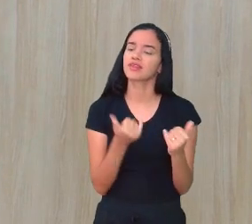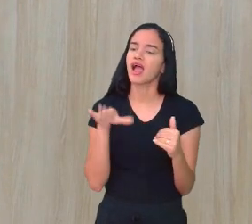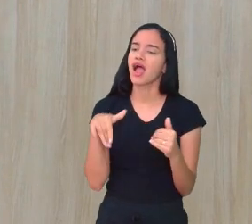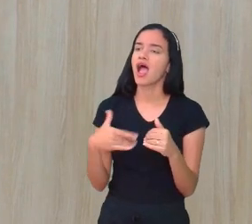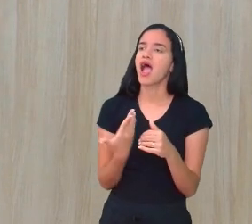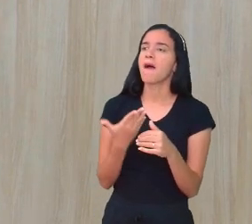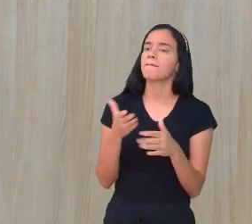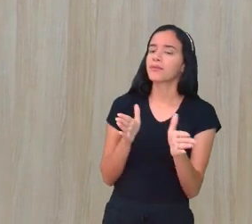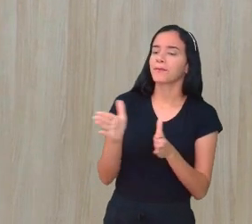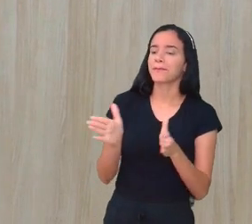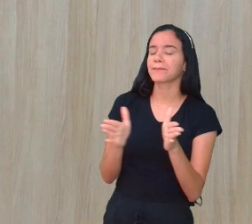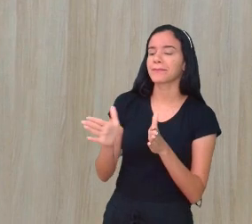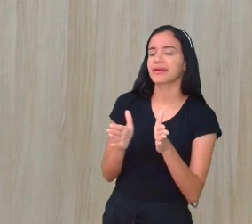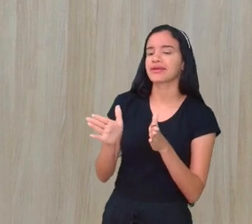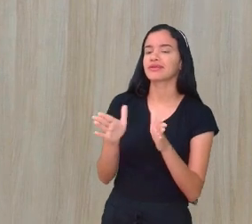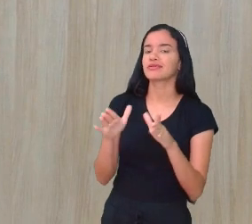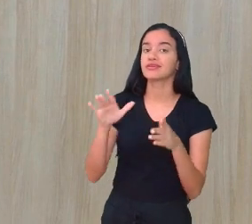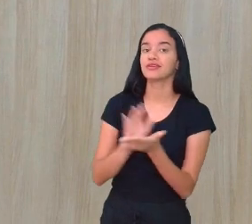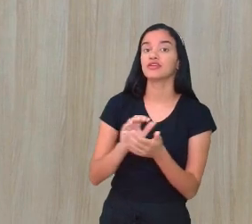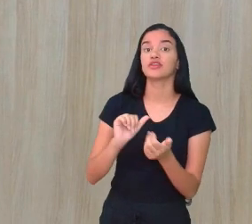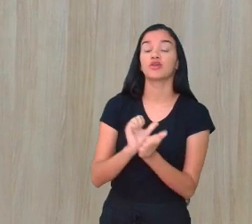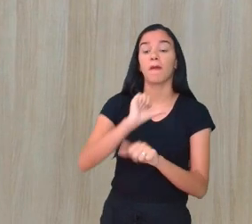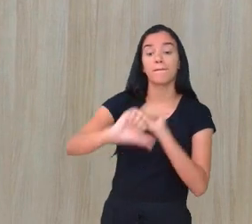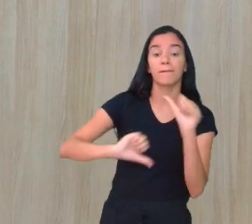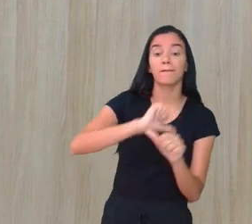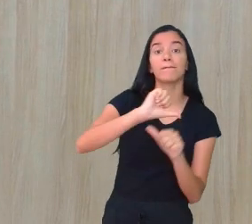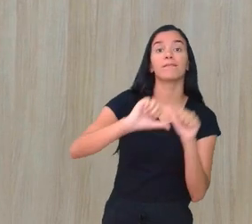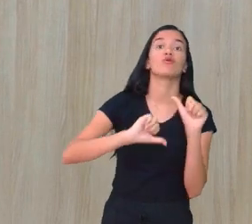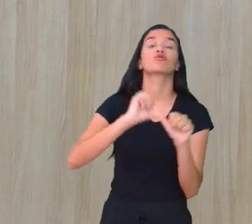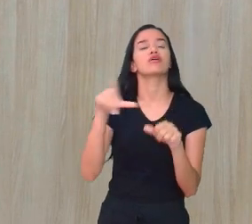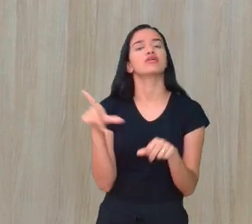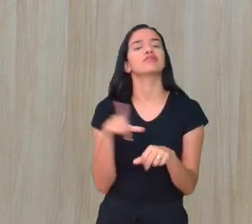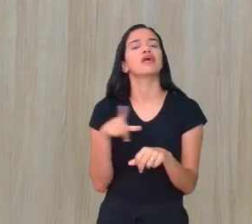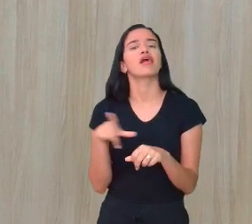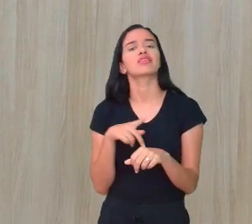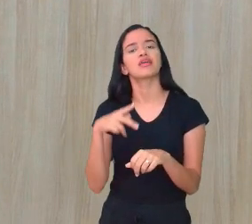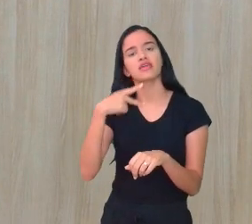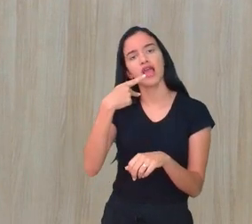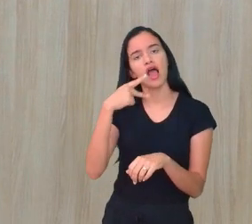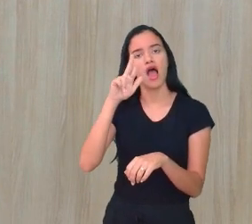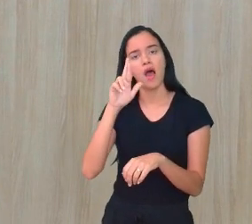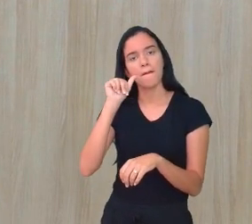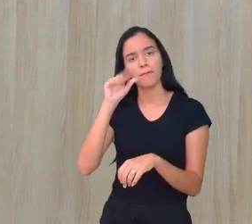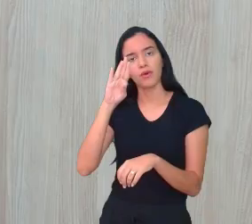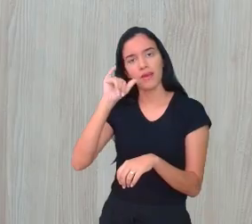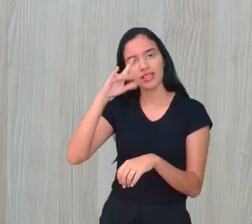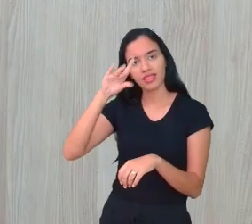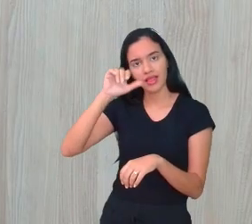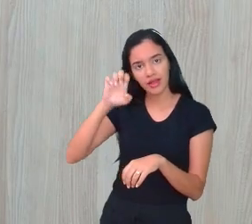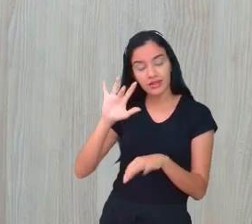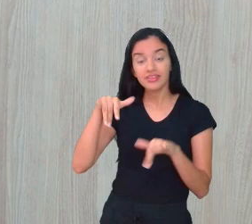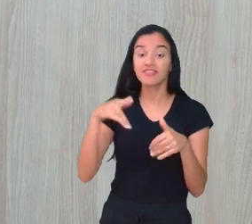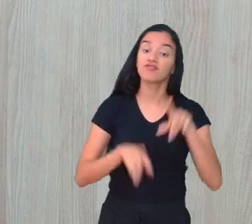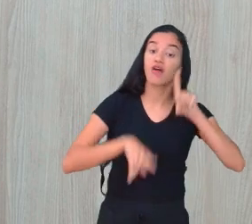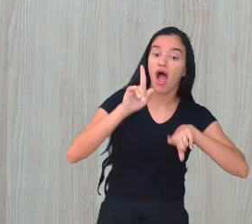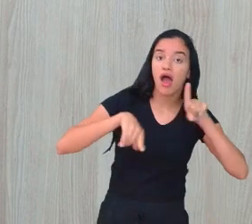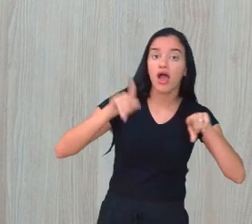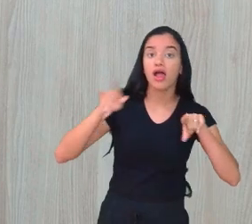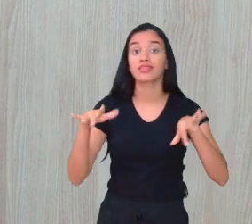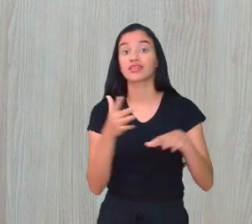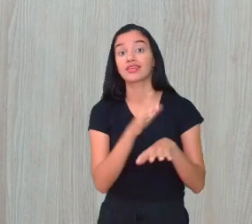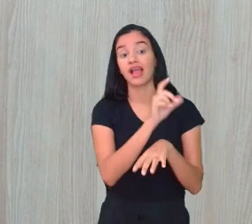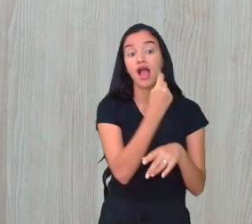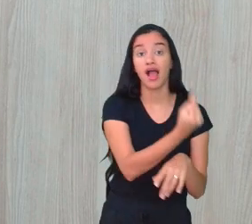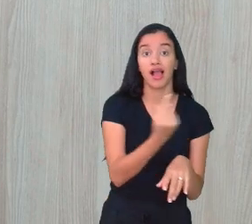eles passam por um período de mudança de corpo, né? Tem a puberdade. É verdade. É uma mudança que varia muito de pessoa